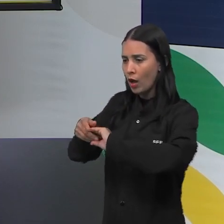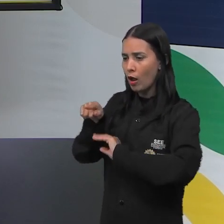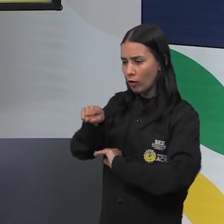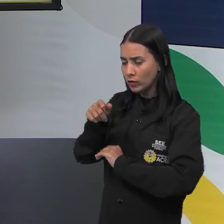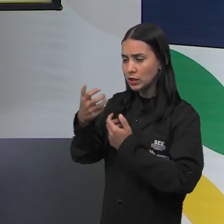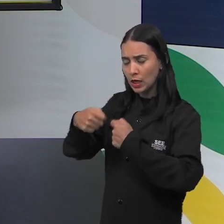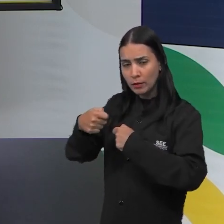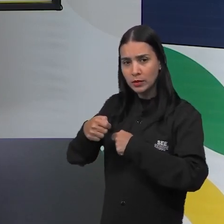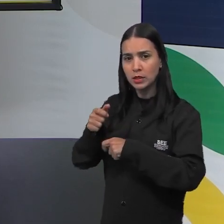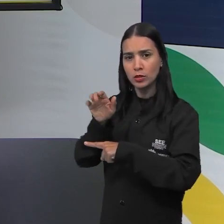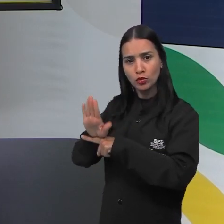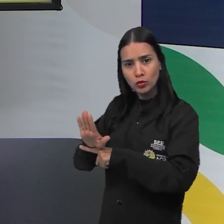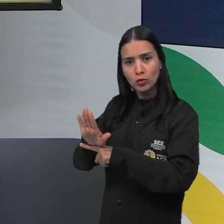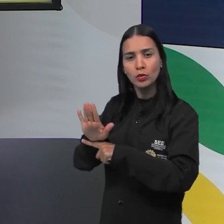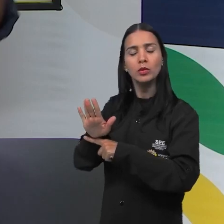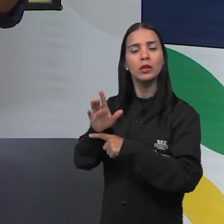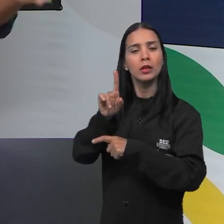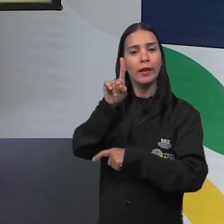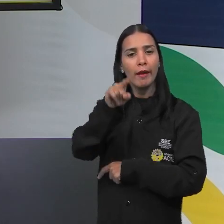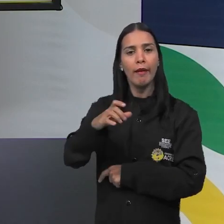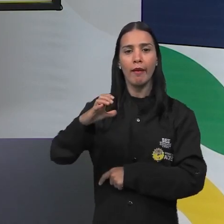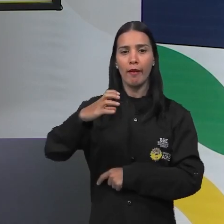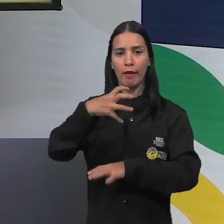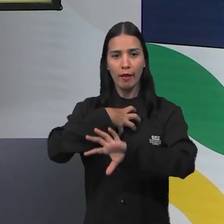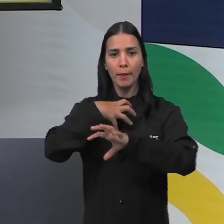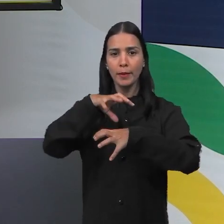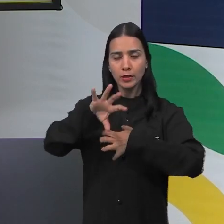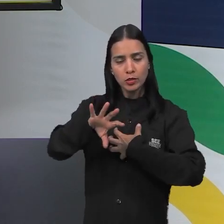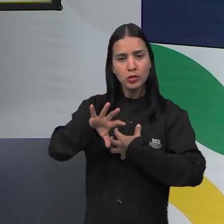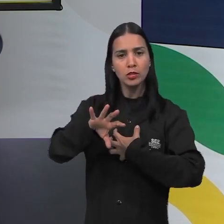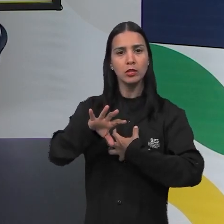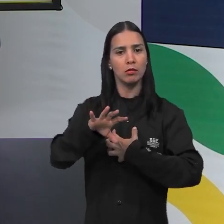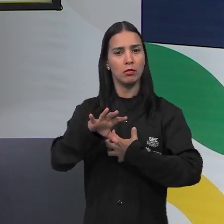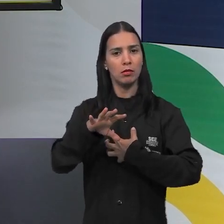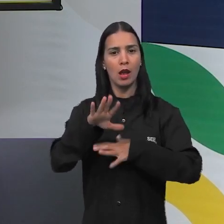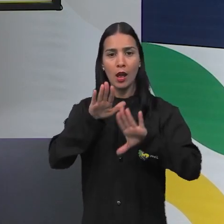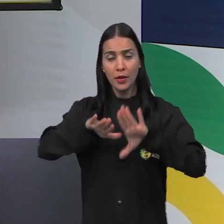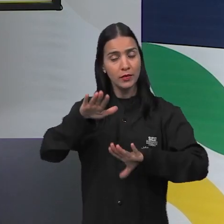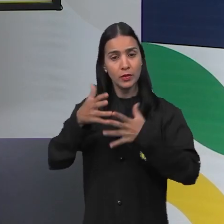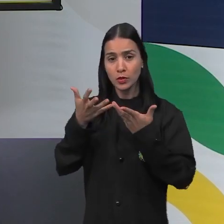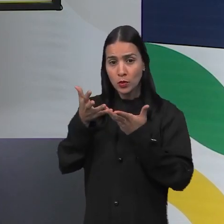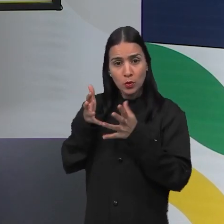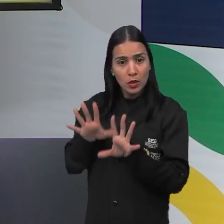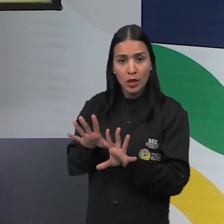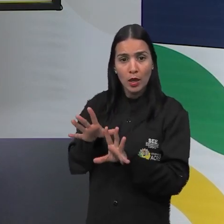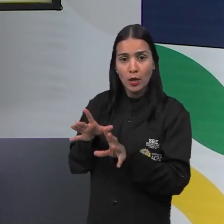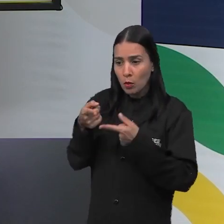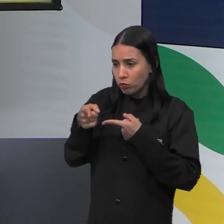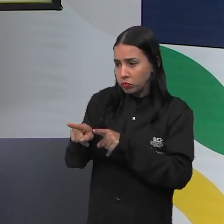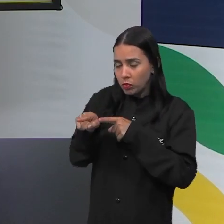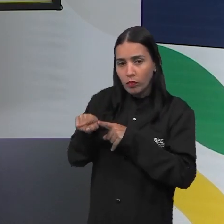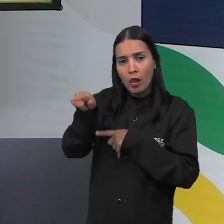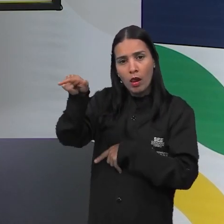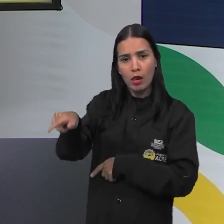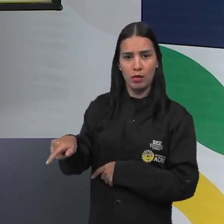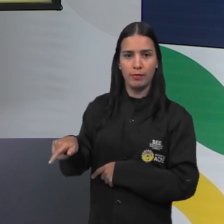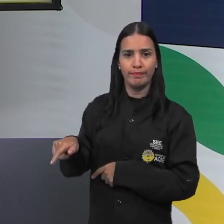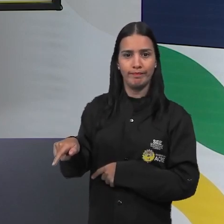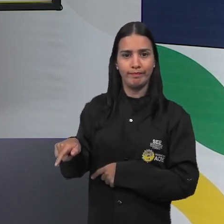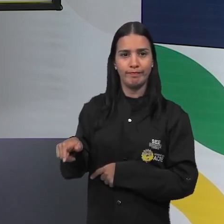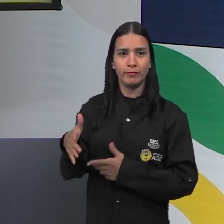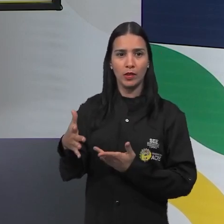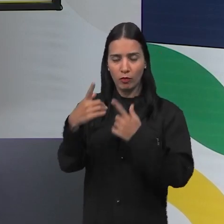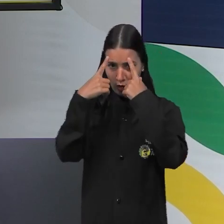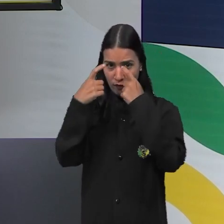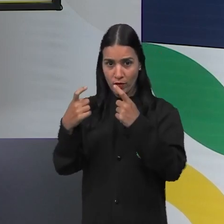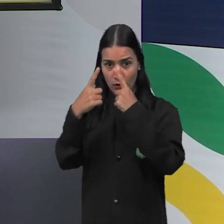aqui, pausa para o colega, aconteceu um acidente. Ah, eu cometi uma falta, foi sem querer, mas eu cometi, tô me denunciando. Ah, do que? Tu vai se